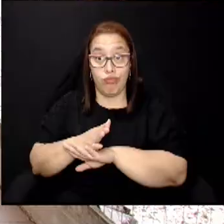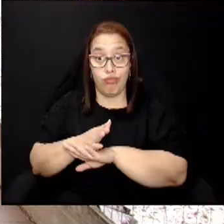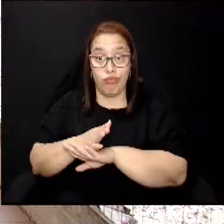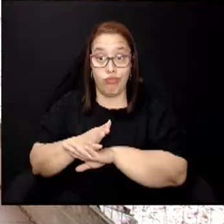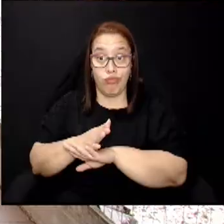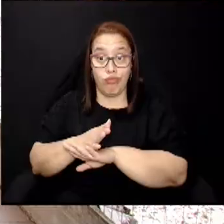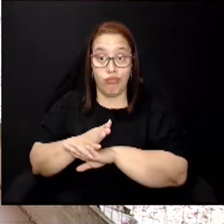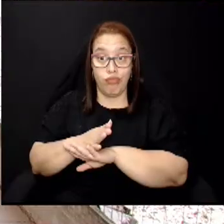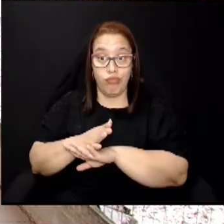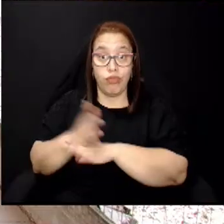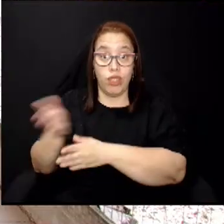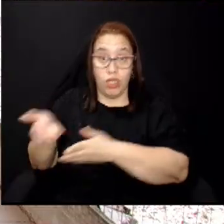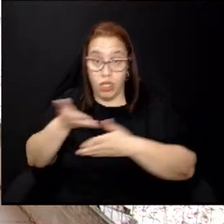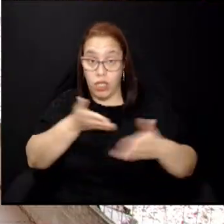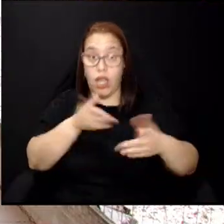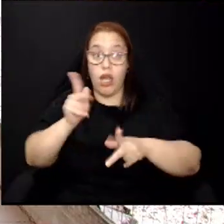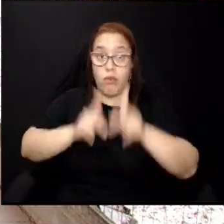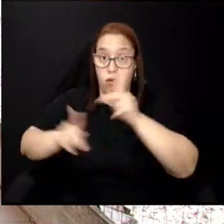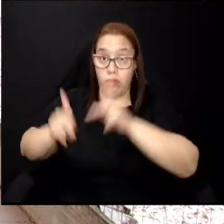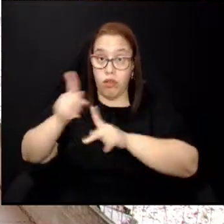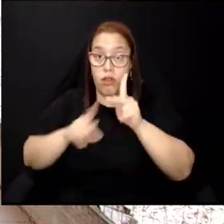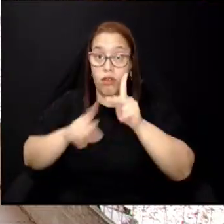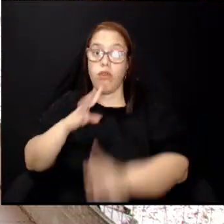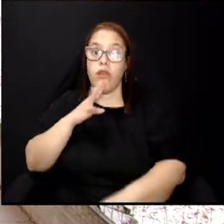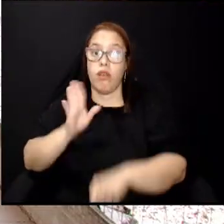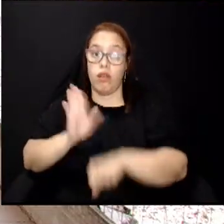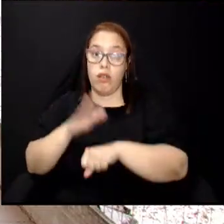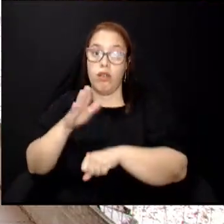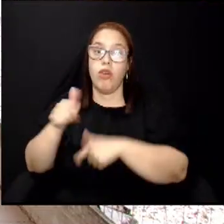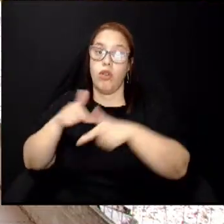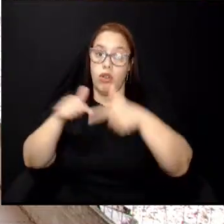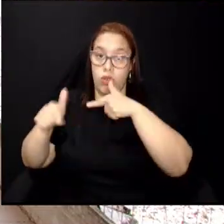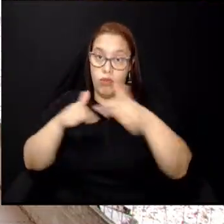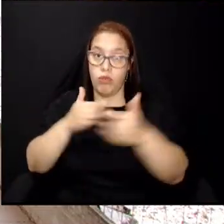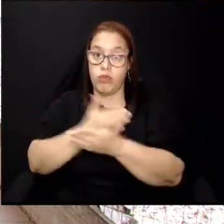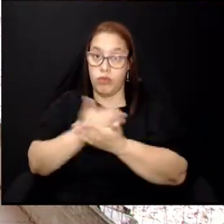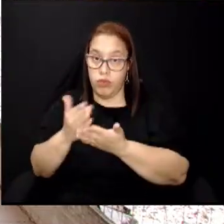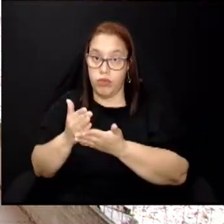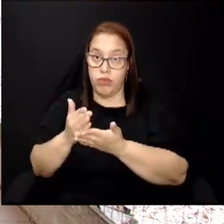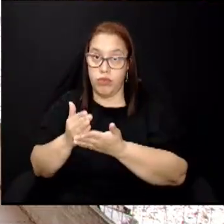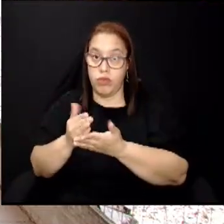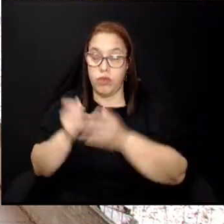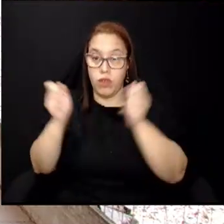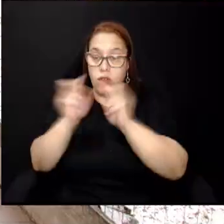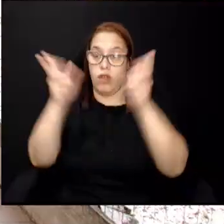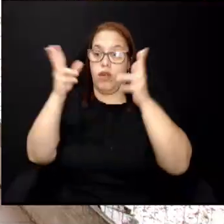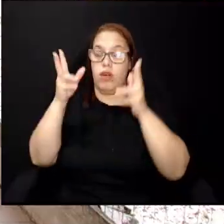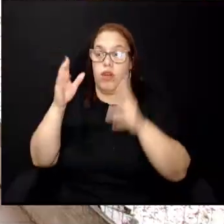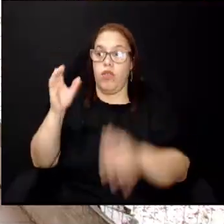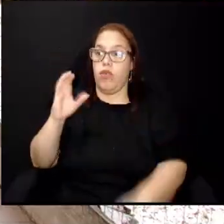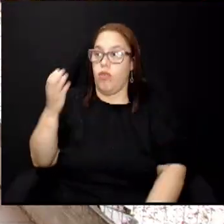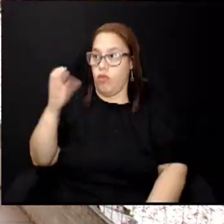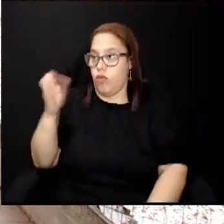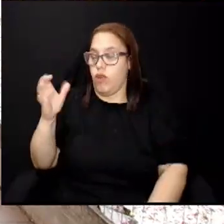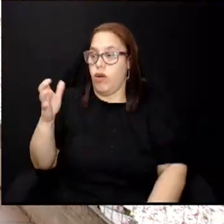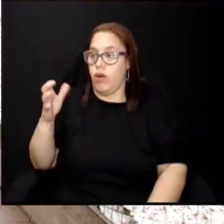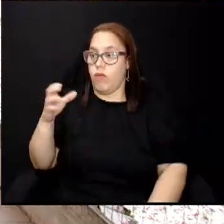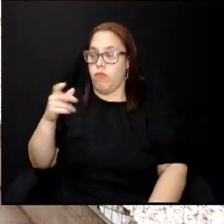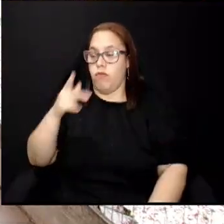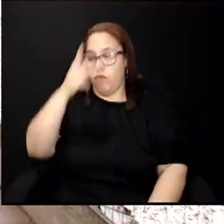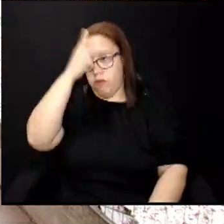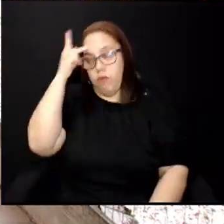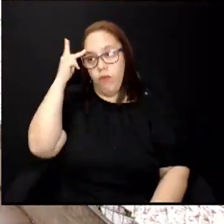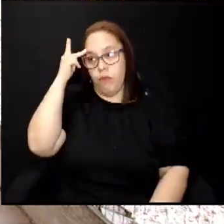trazer a população, né, para conhecer um pouco o nosso trabalho e a partir disso despertar novos cientistas, né, despertar pessoas que vão atrás do